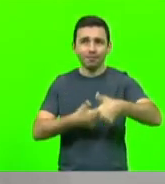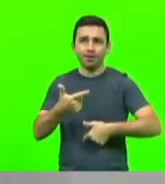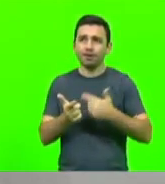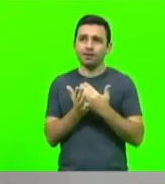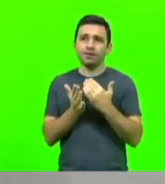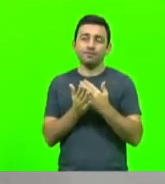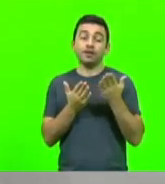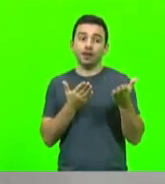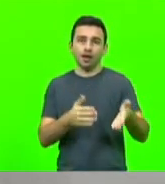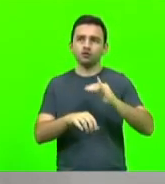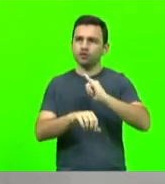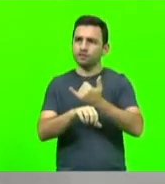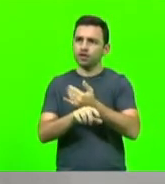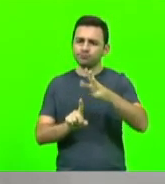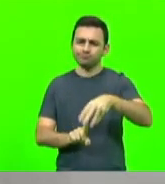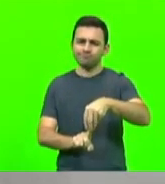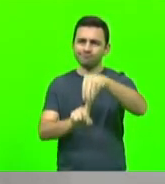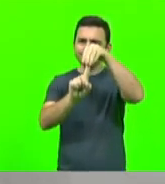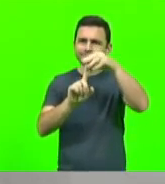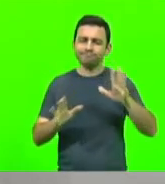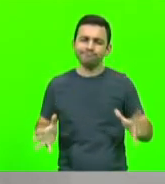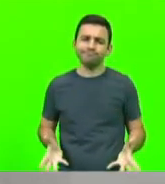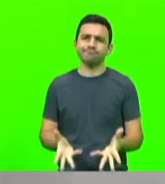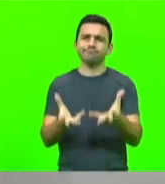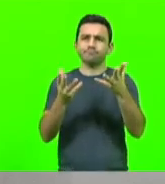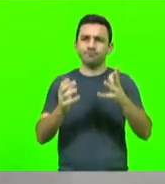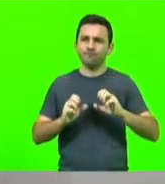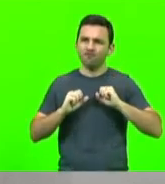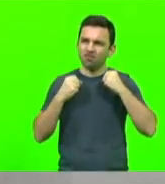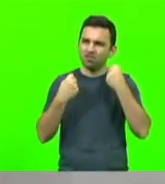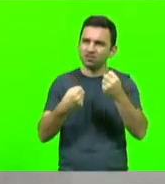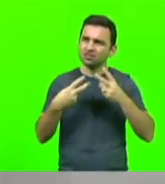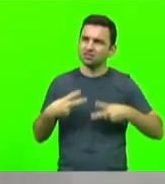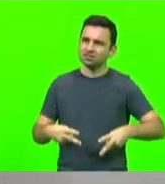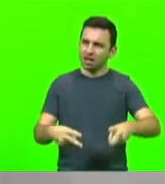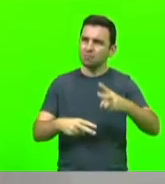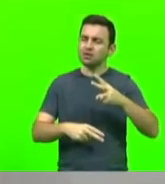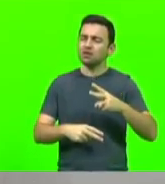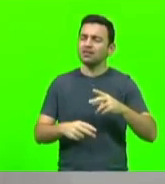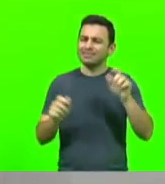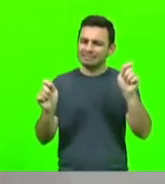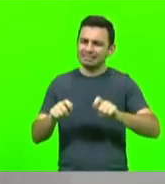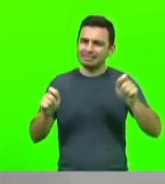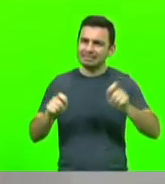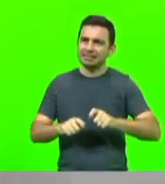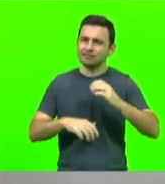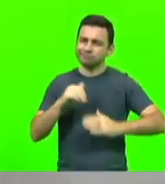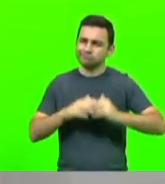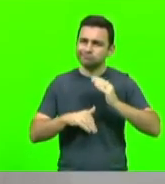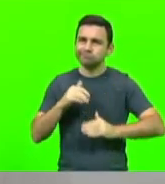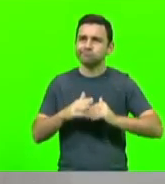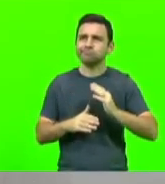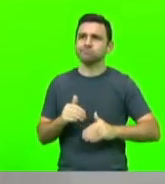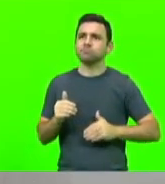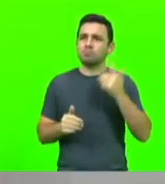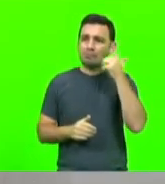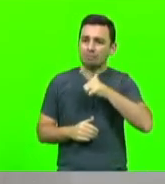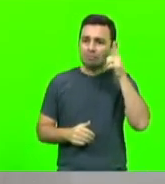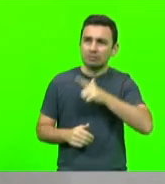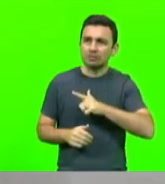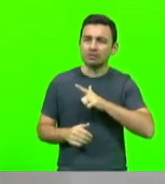se destaca pela sua pujança, pela sua força, pela sua capacidade de receber migrantes